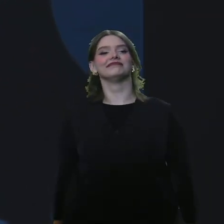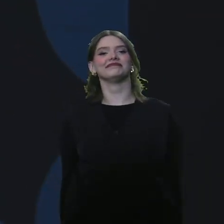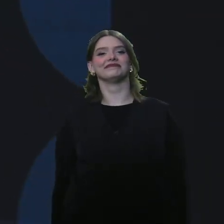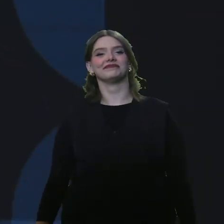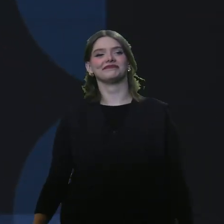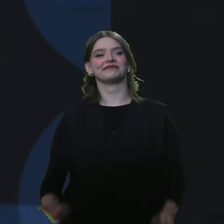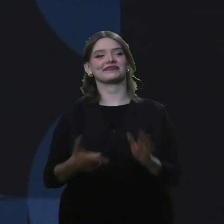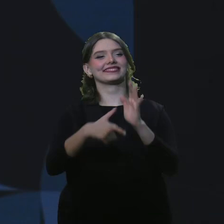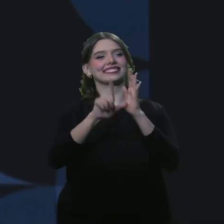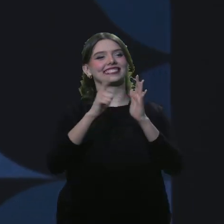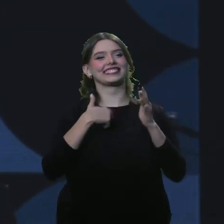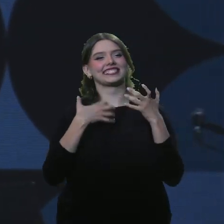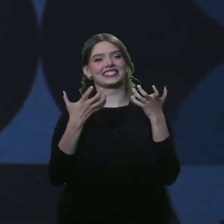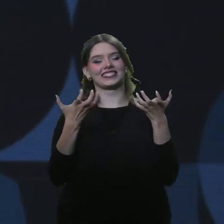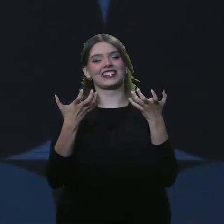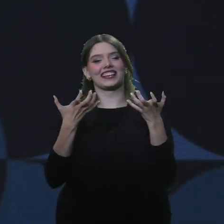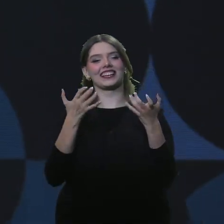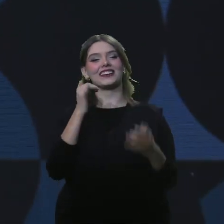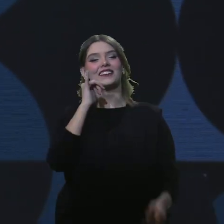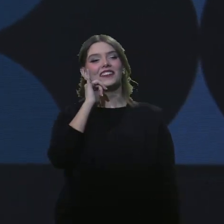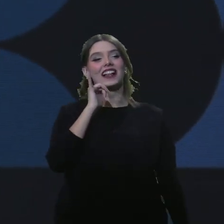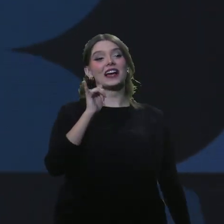Mas antes eu quero começar contando uma história